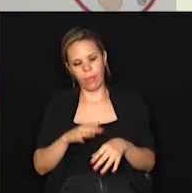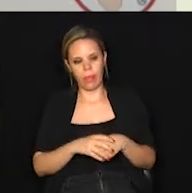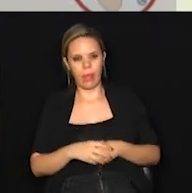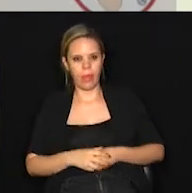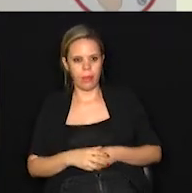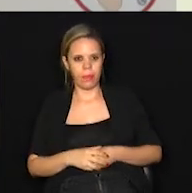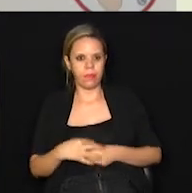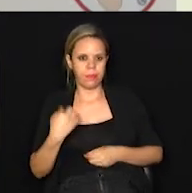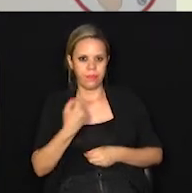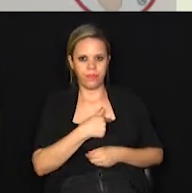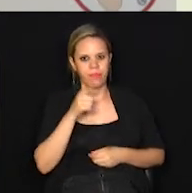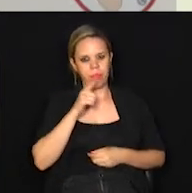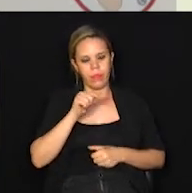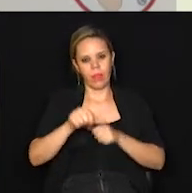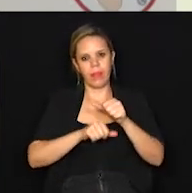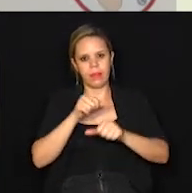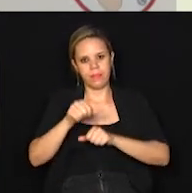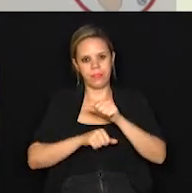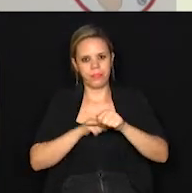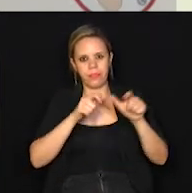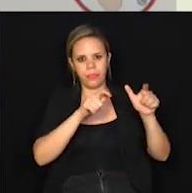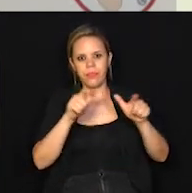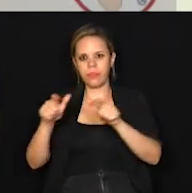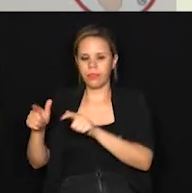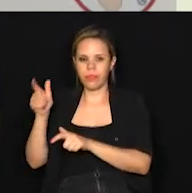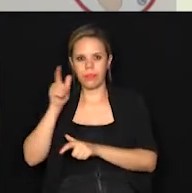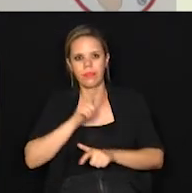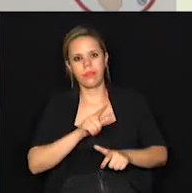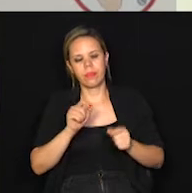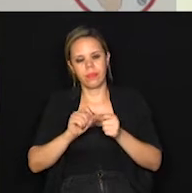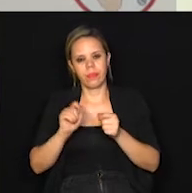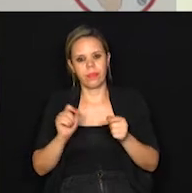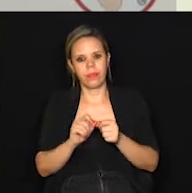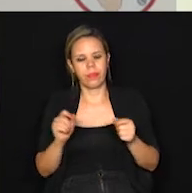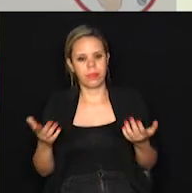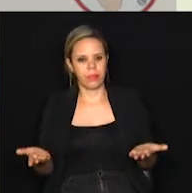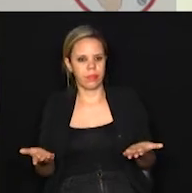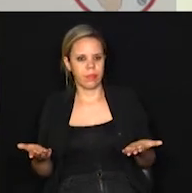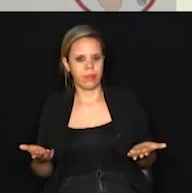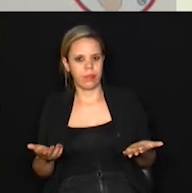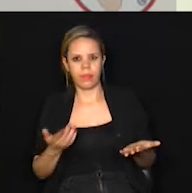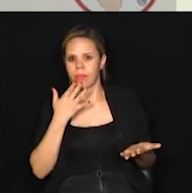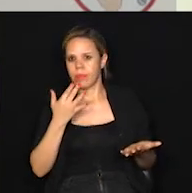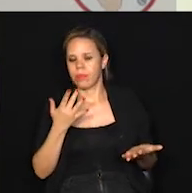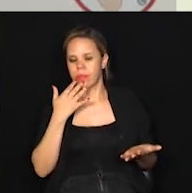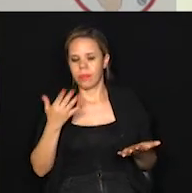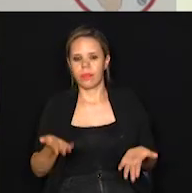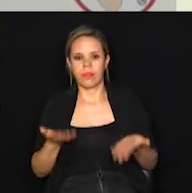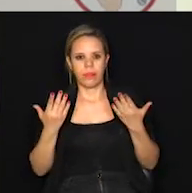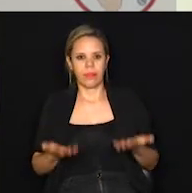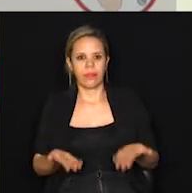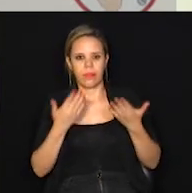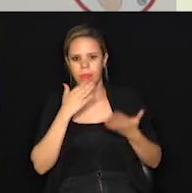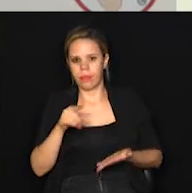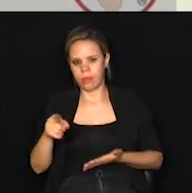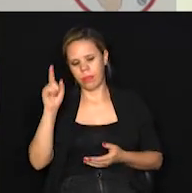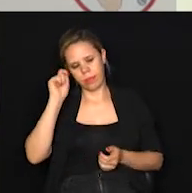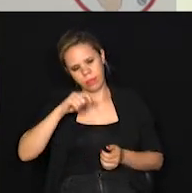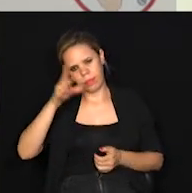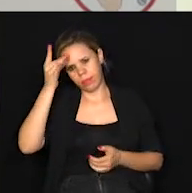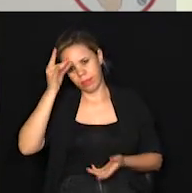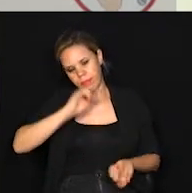você pode nos encaminhar, e eu encaminho também a todos os convidados. Ok. A gente teve um problema aí com o áudio, eu realmente não